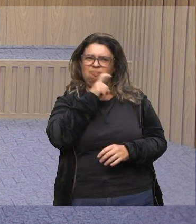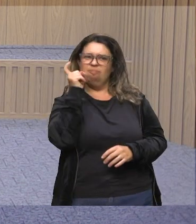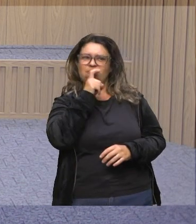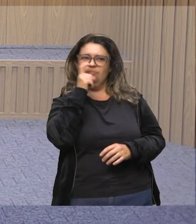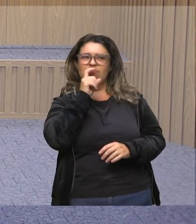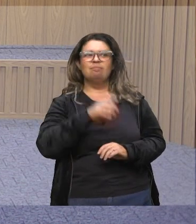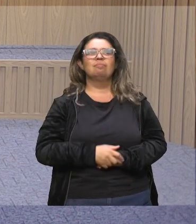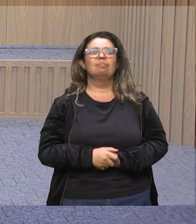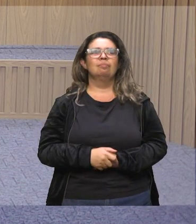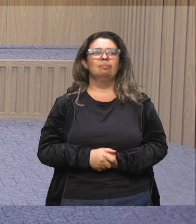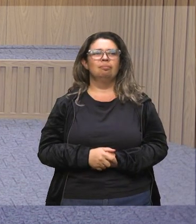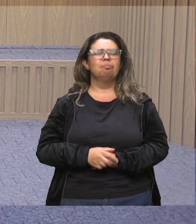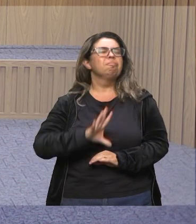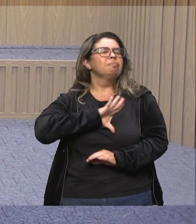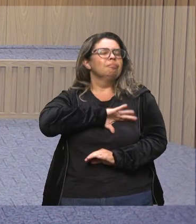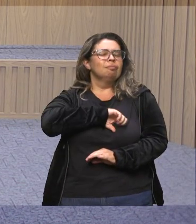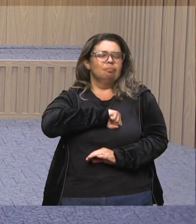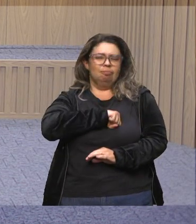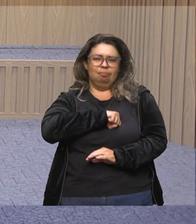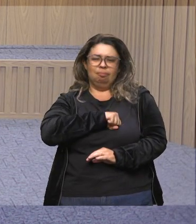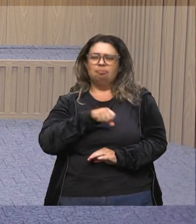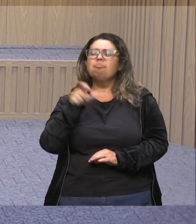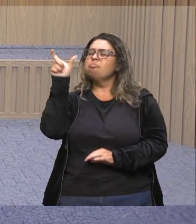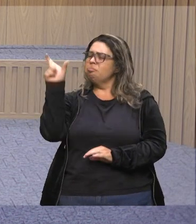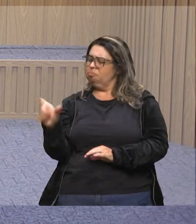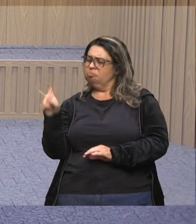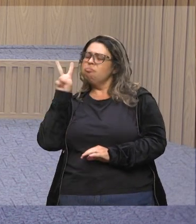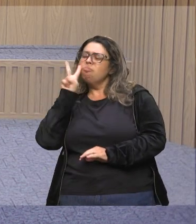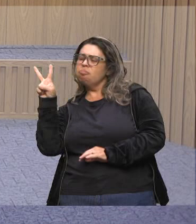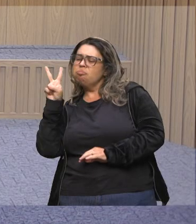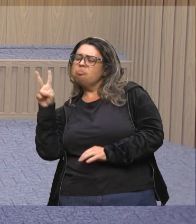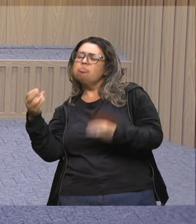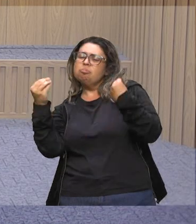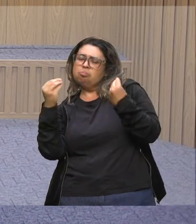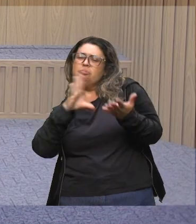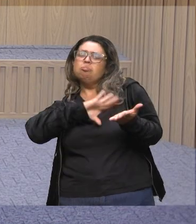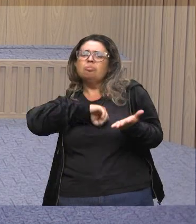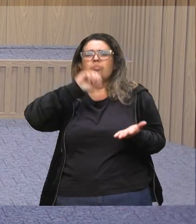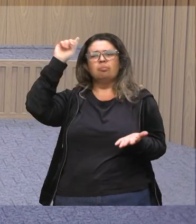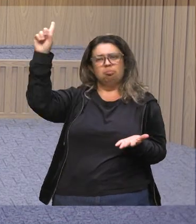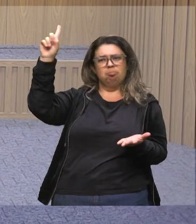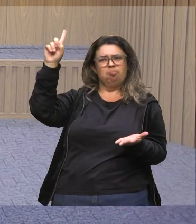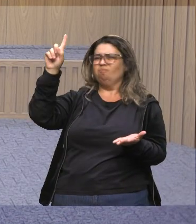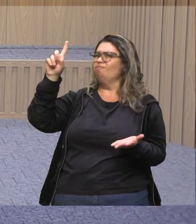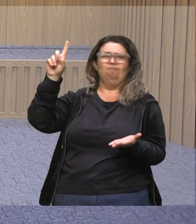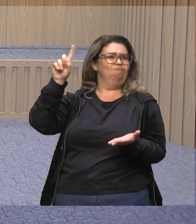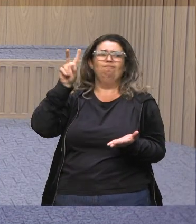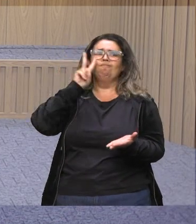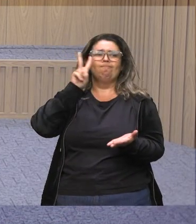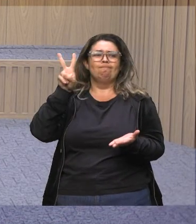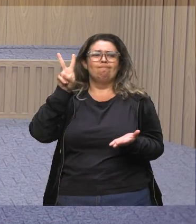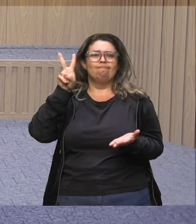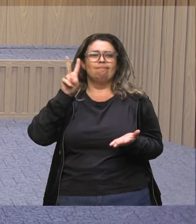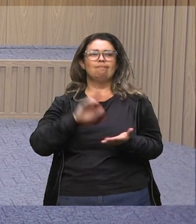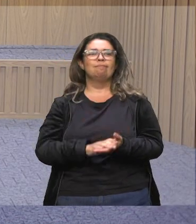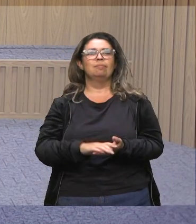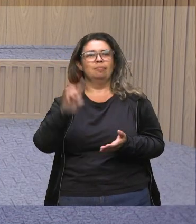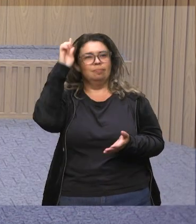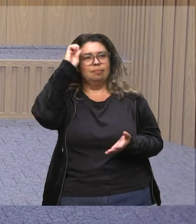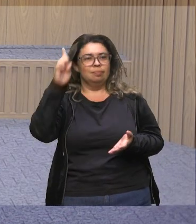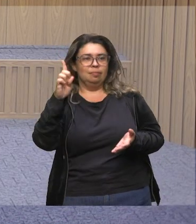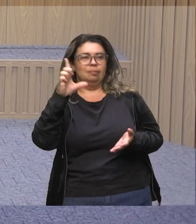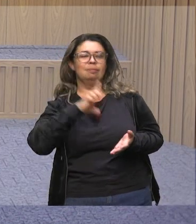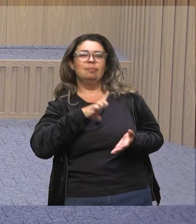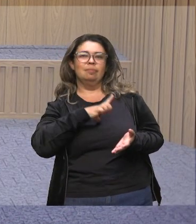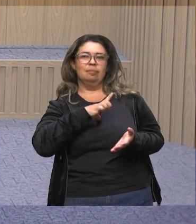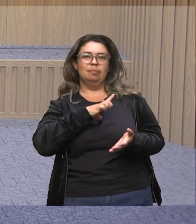mentiroso. Se não ama a pessoa que vê, como pode amar a Deus a quem não vê? O mandamento que temos